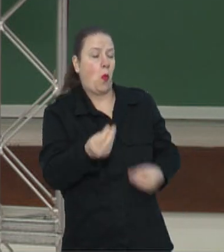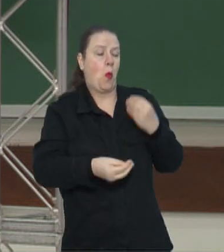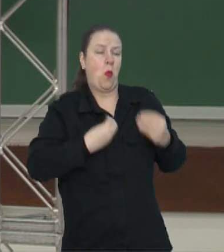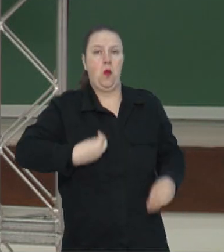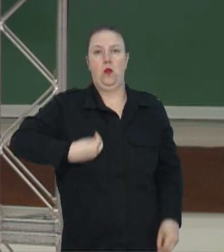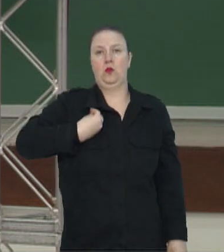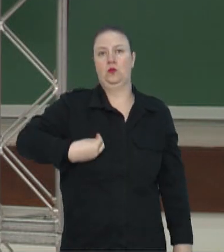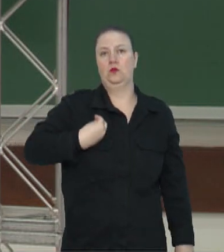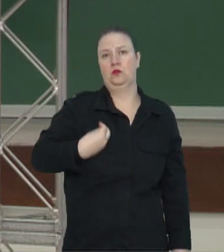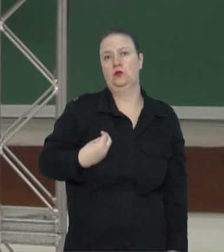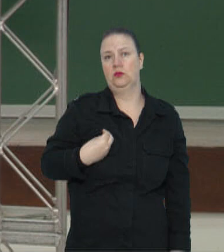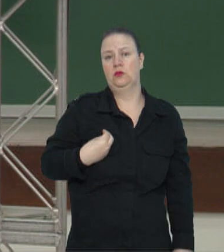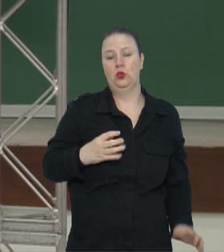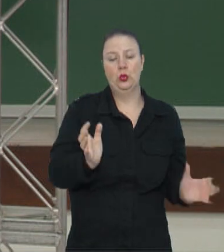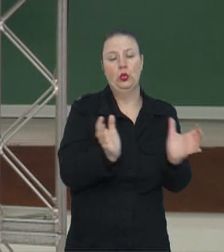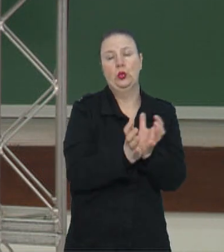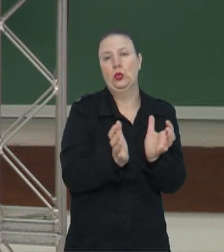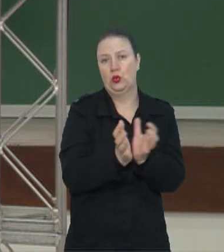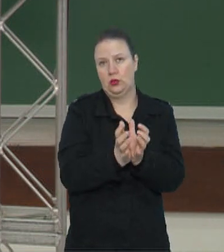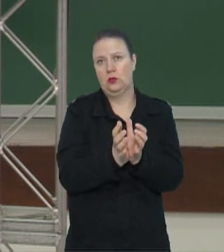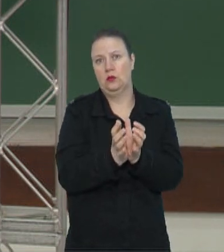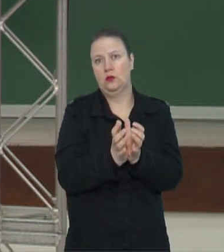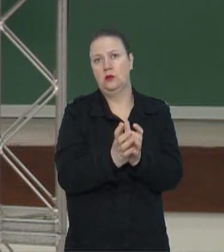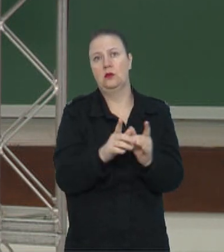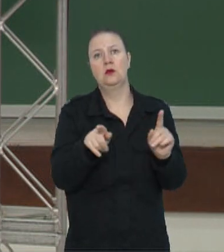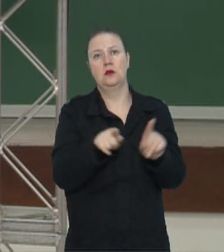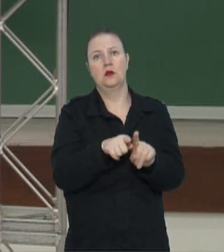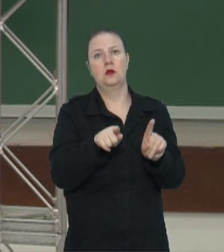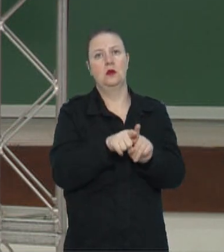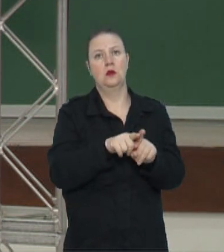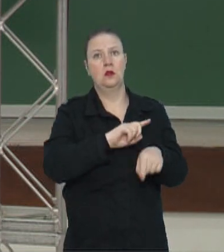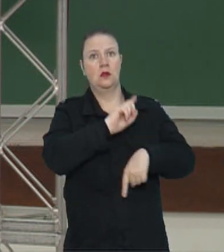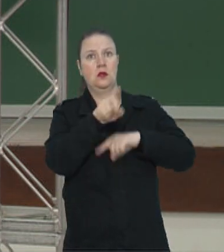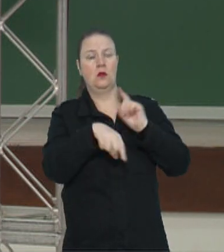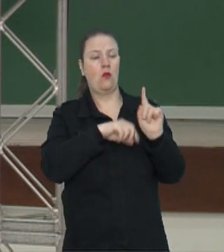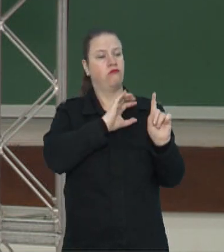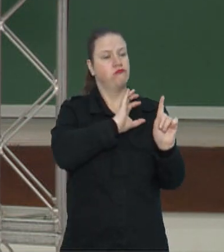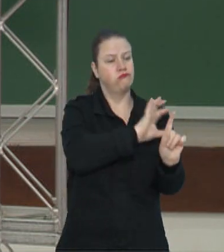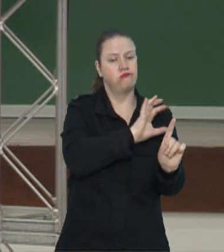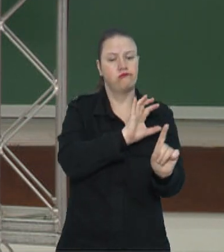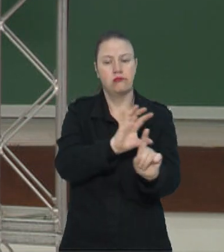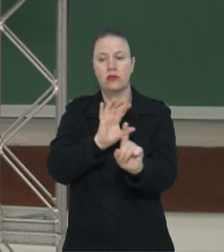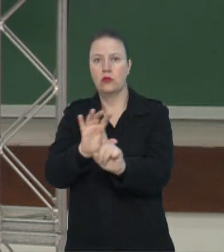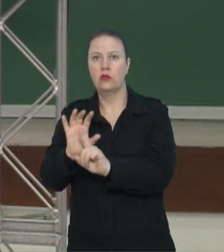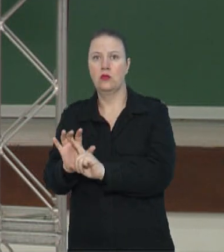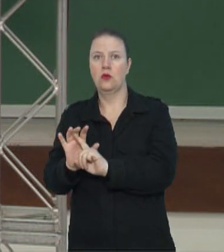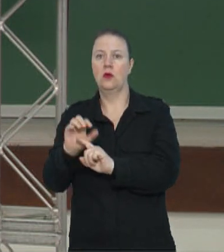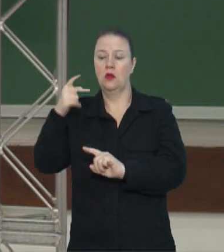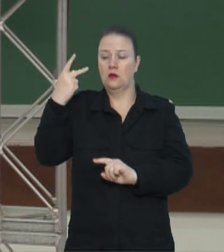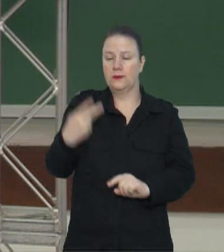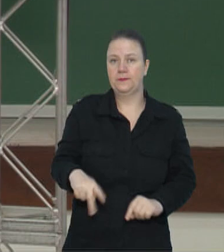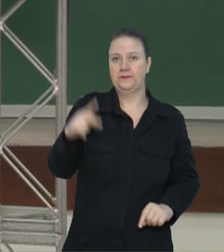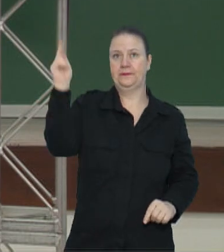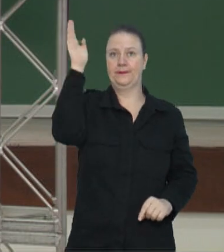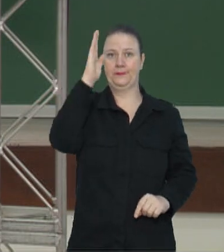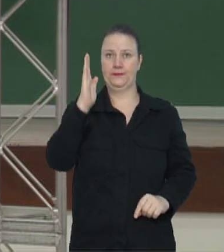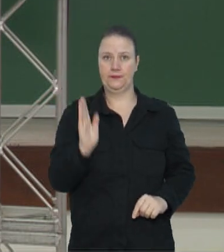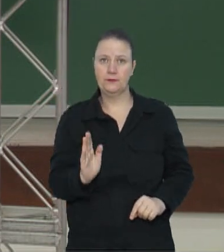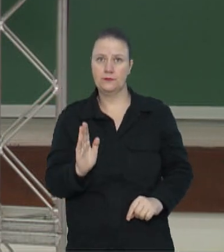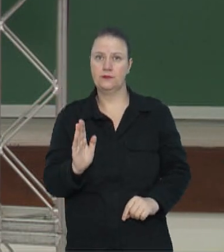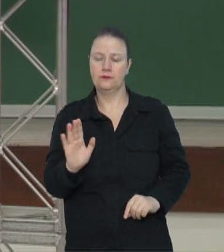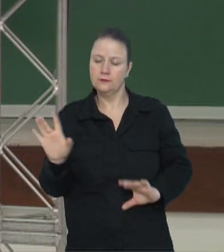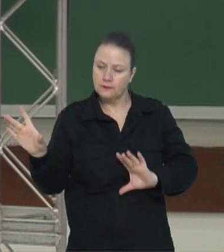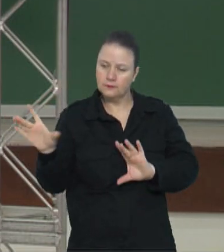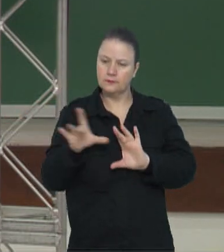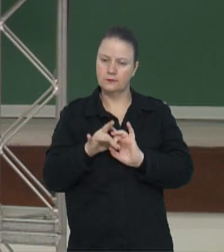esse grupo e a maneira de viver dele. E aí, então, no Brasil, nós tivemos a junção de muitos grupos com